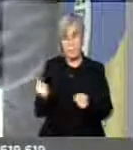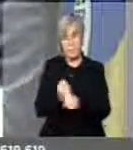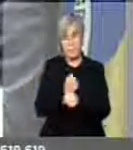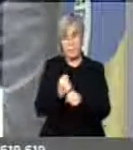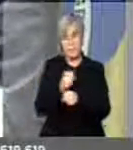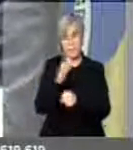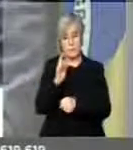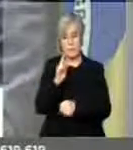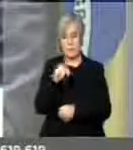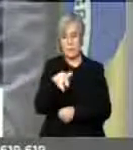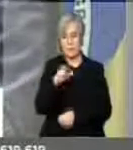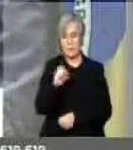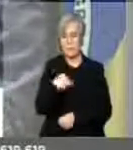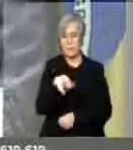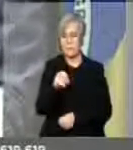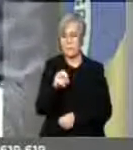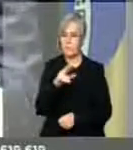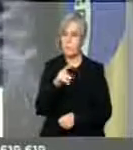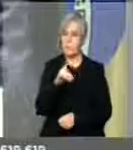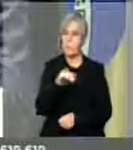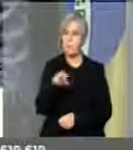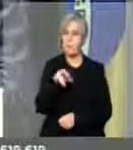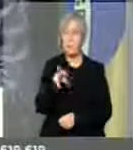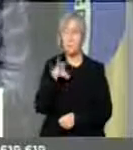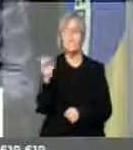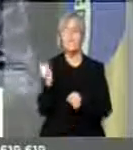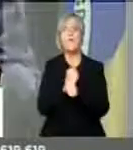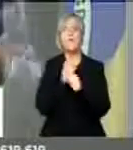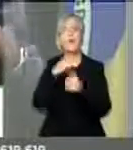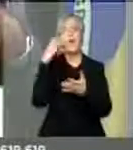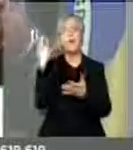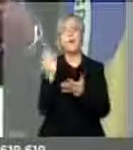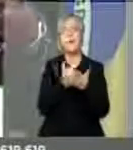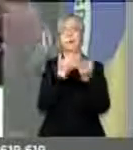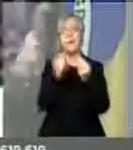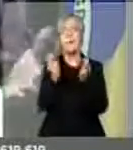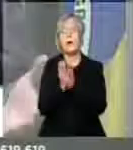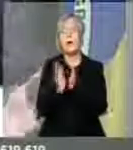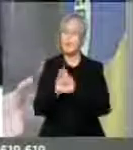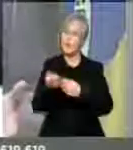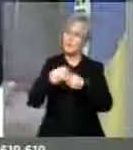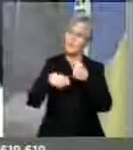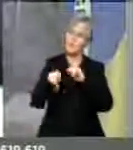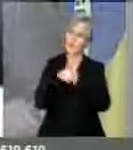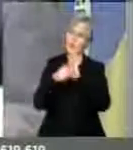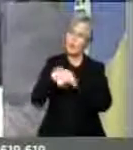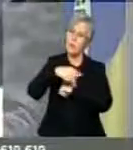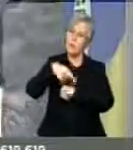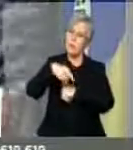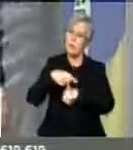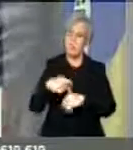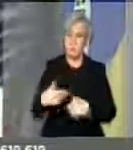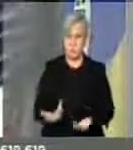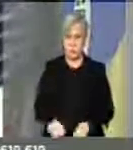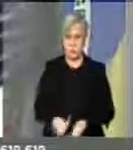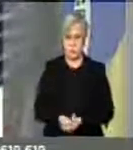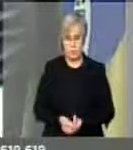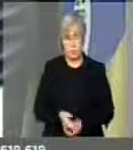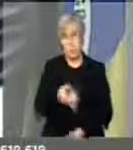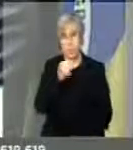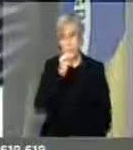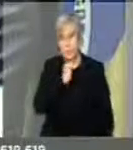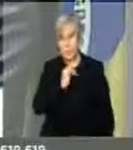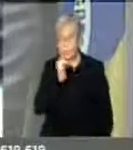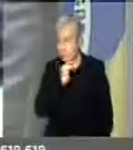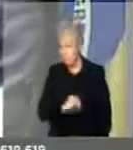como uma obra que iria ser a redenção de muitos setores econômicos. E eu cito, por exemplo,